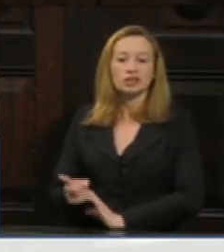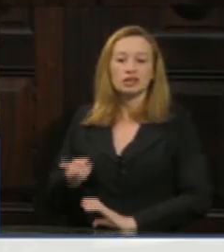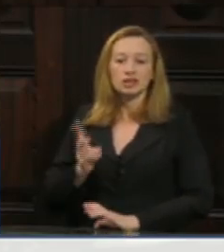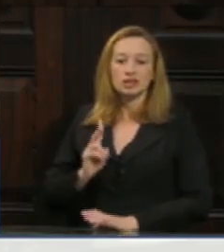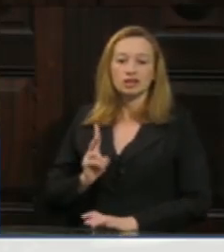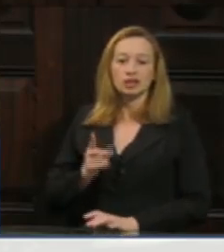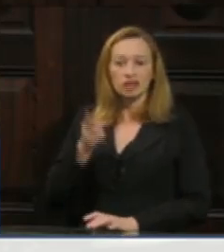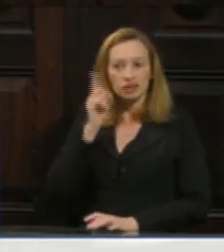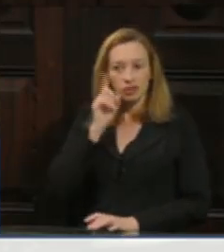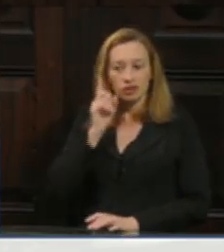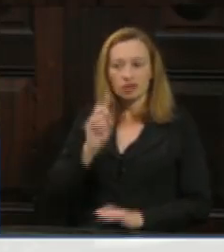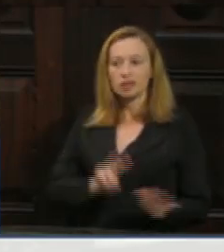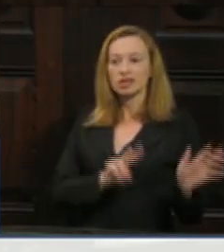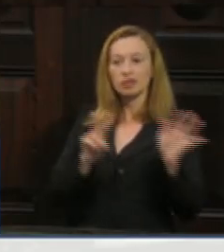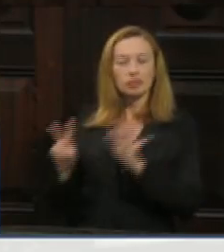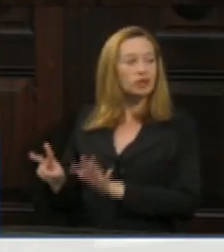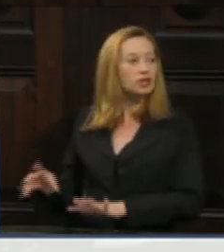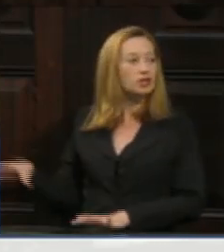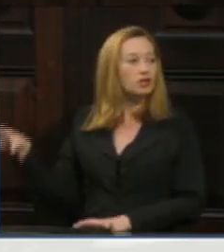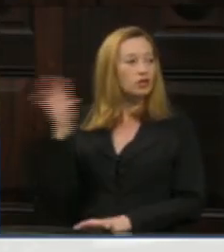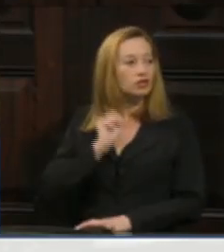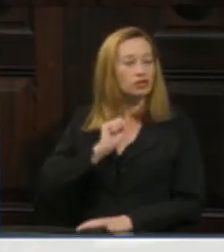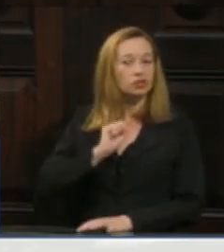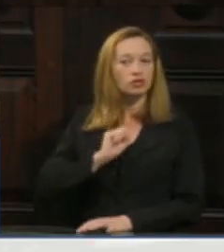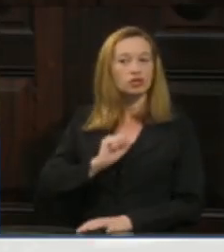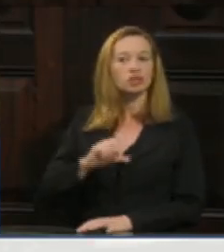tem se dado sobremaneira